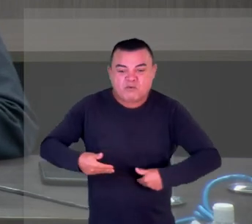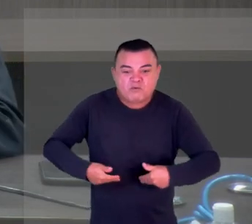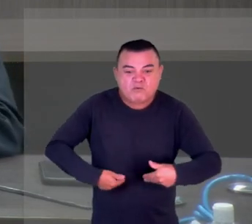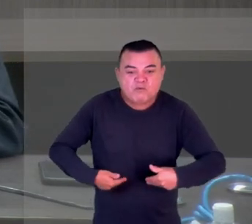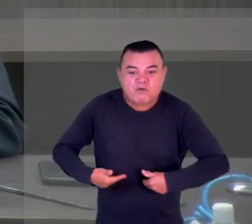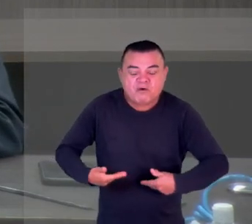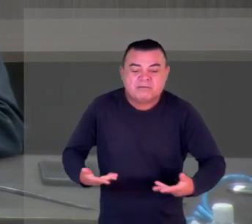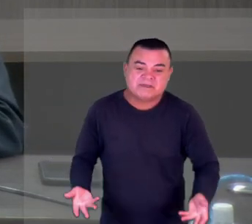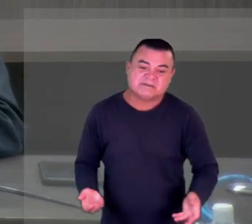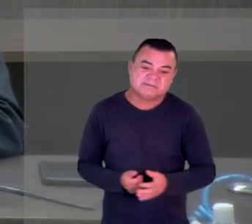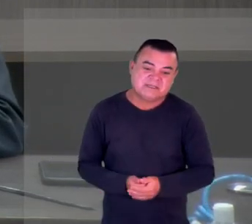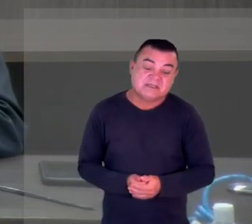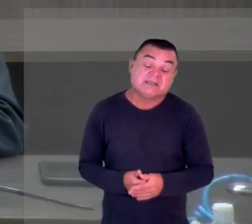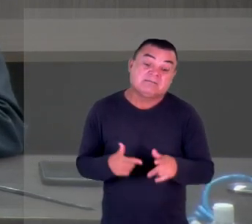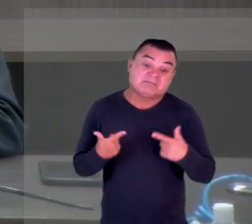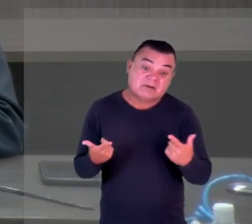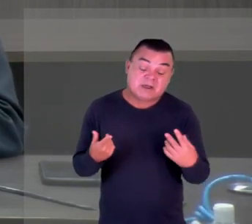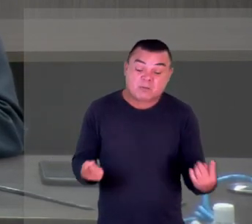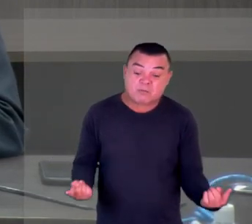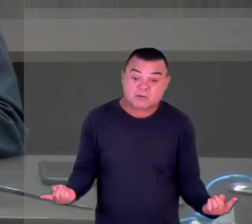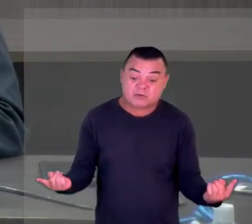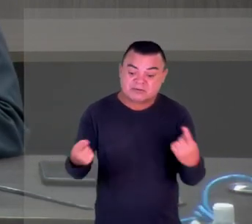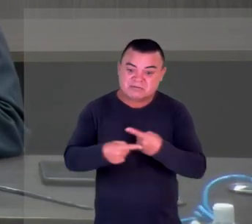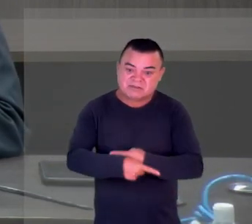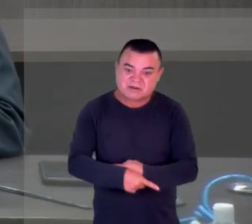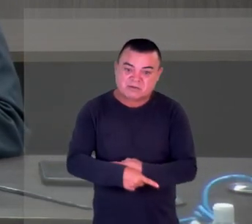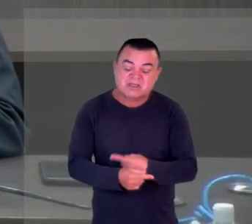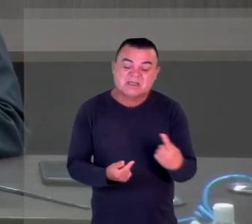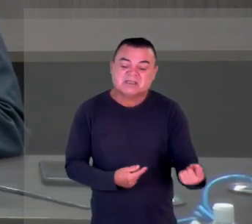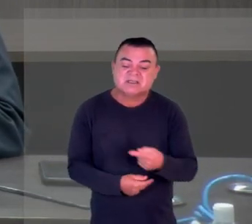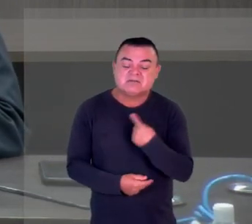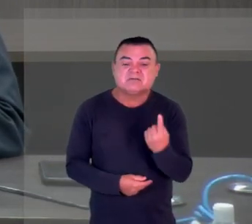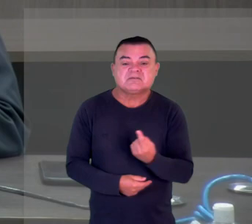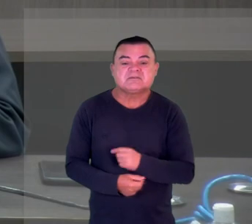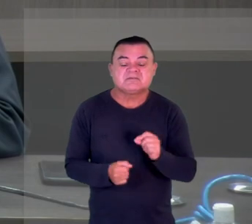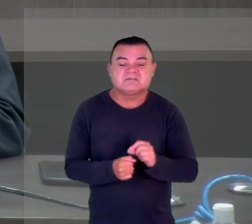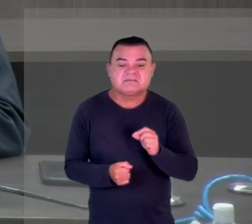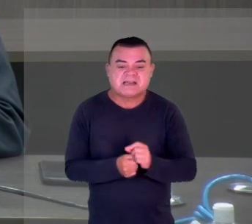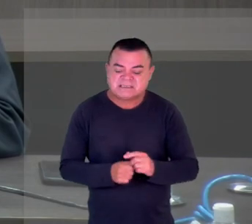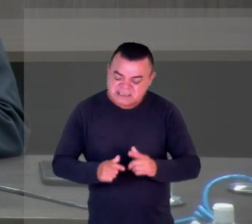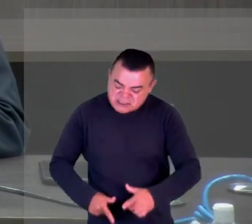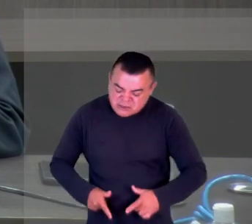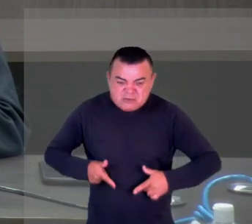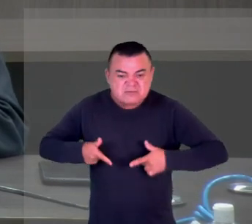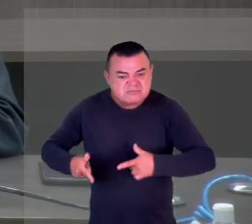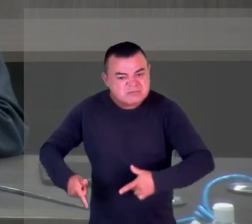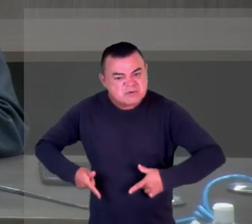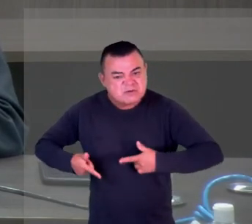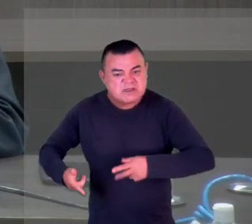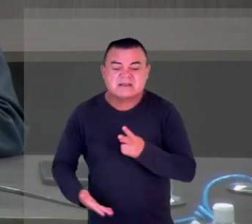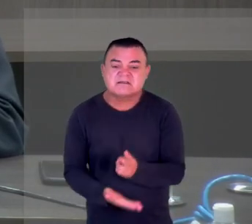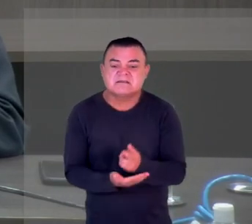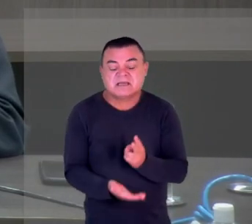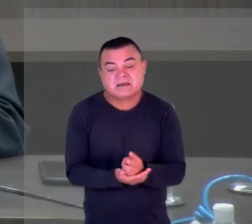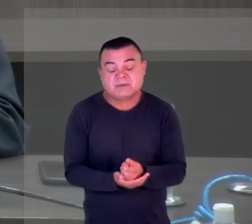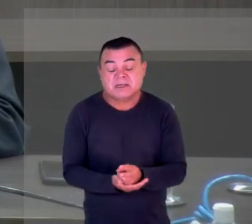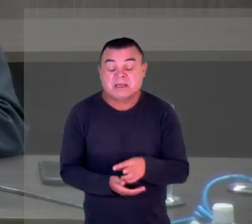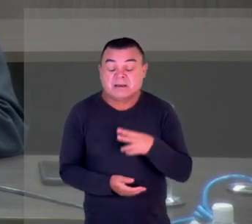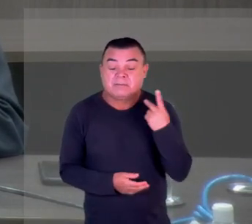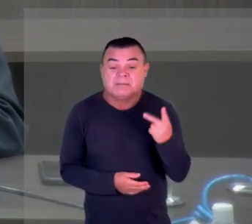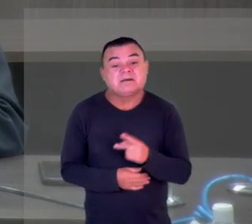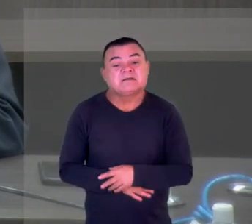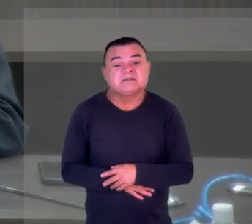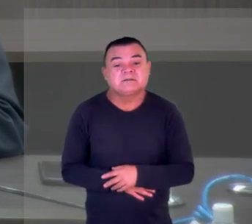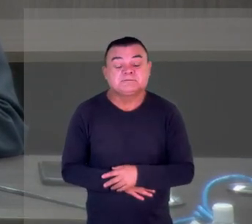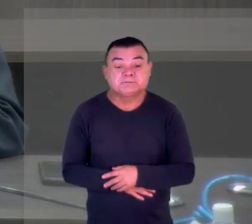contradição que nos anima a continuar na luta é essa verdadeira contradição que faz com que no ministério público de São Paulo